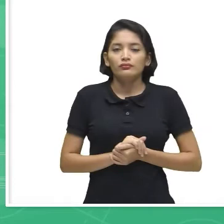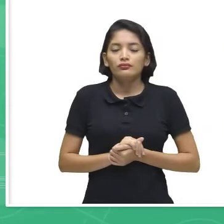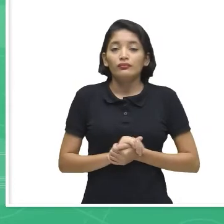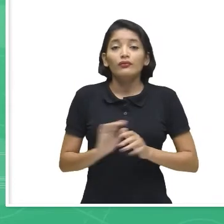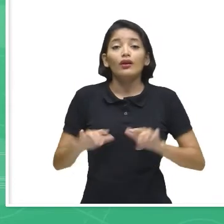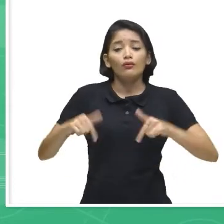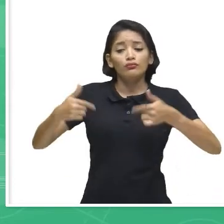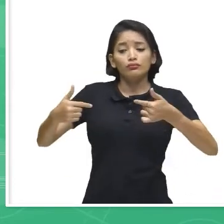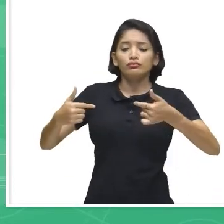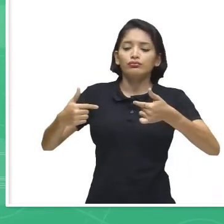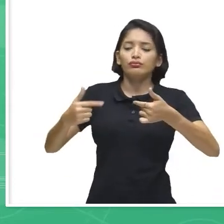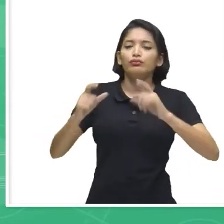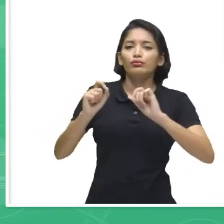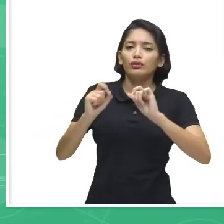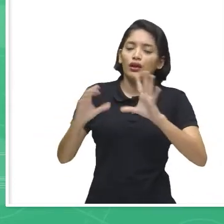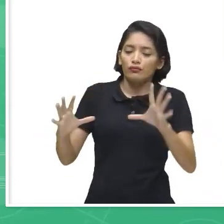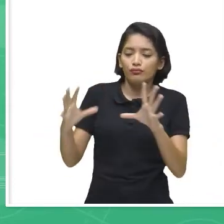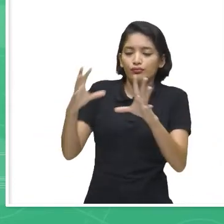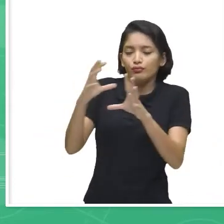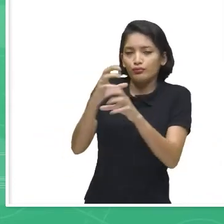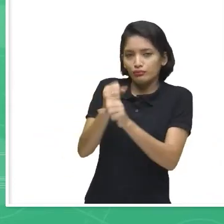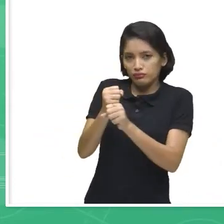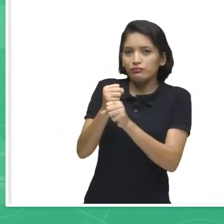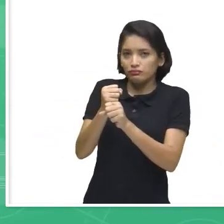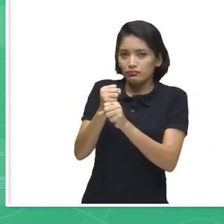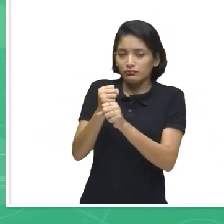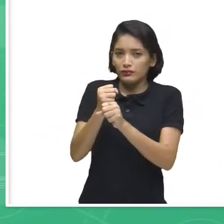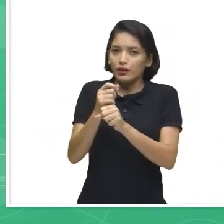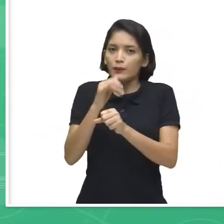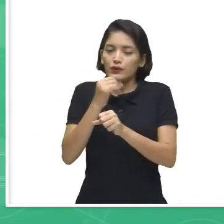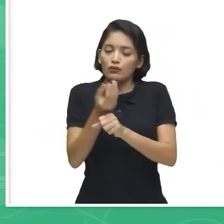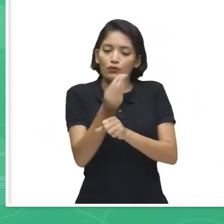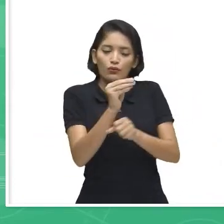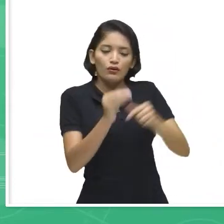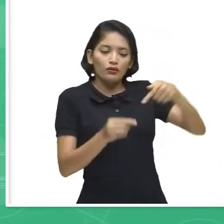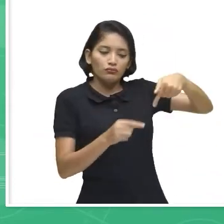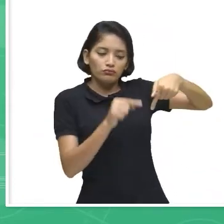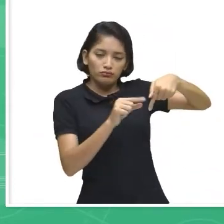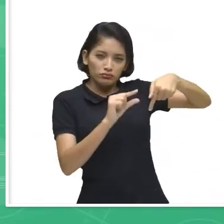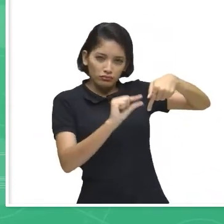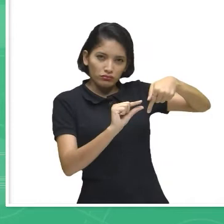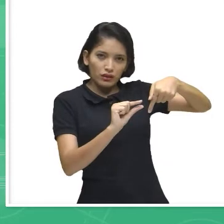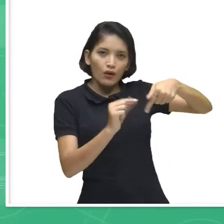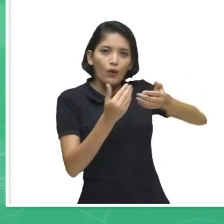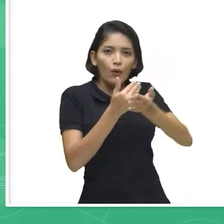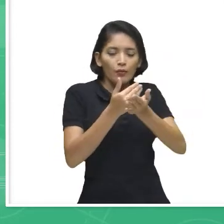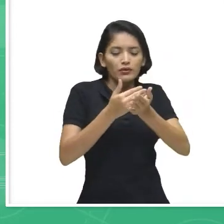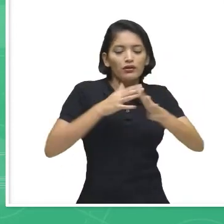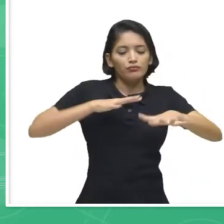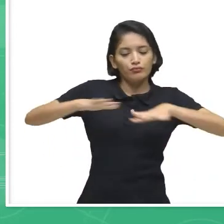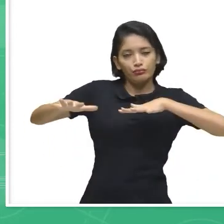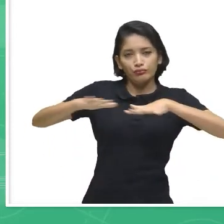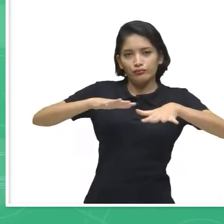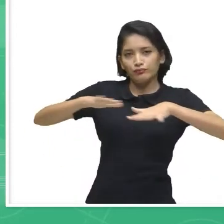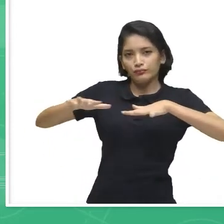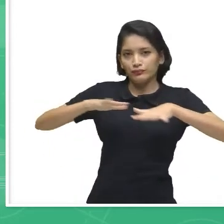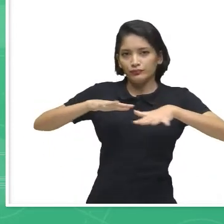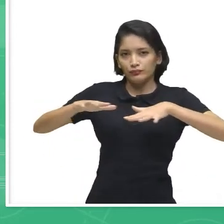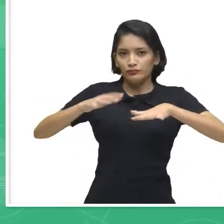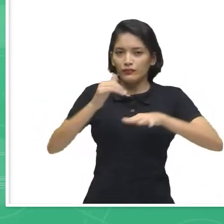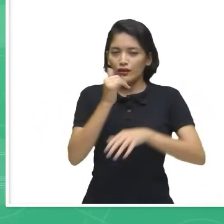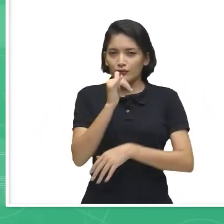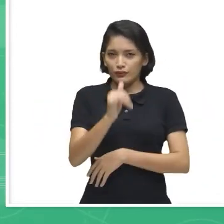calcular a partir do movimento dessa carga Qzinho. Quando eu coloco a carga Qzinho, ela vai iniciar um movimento ali na diferença de potencial, tá